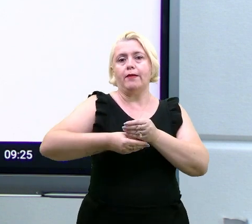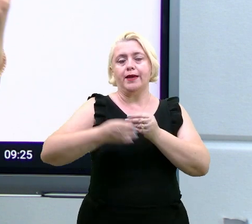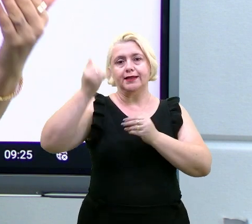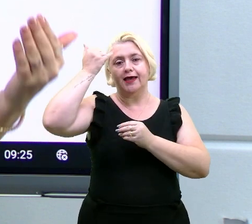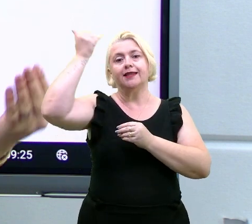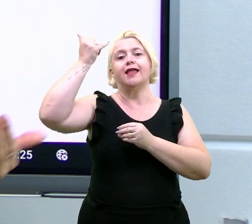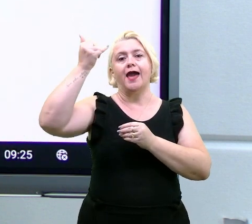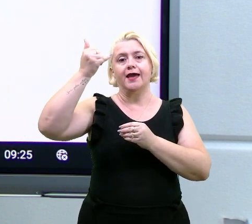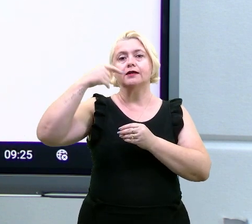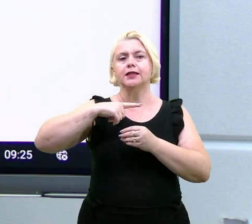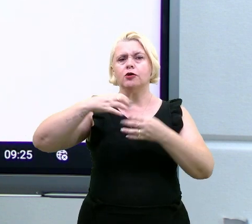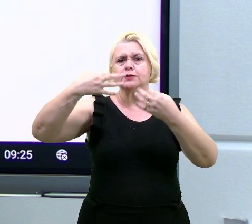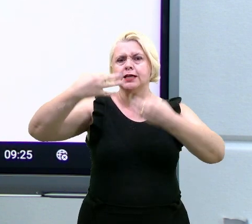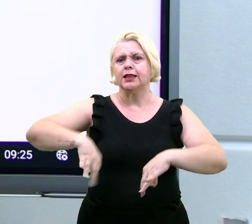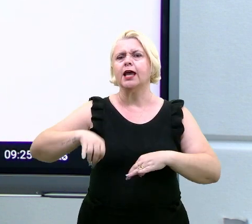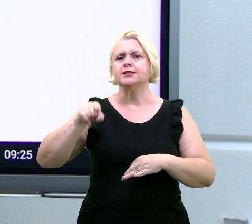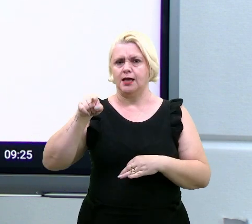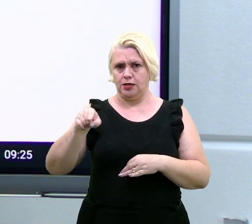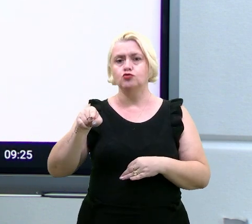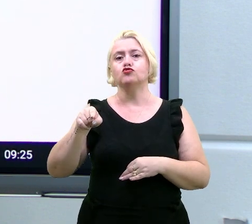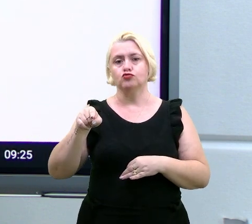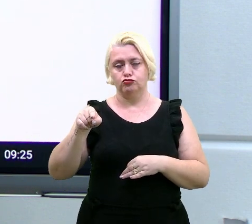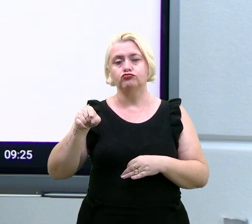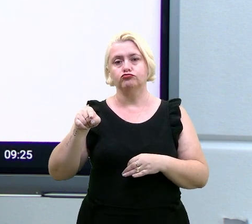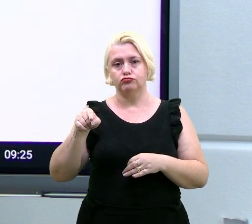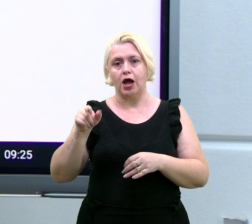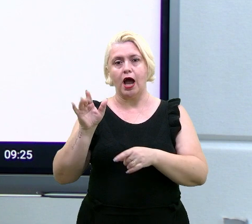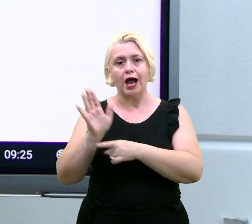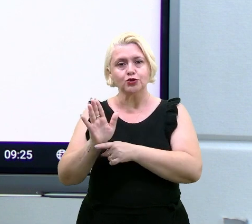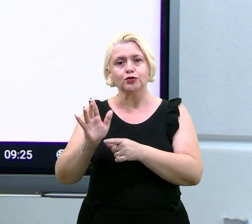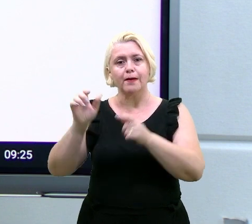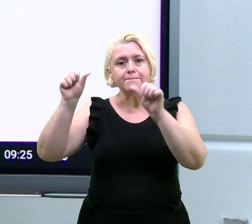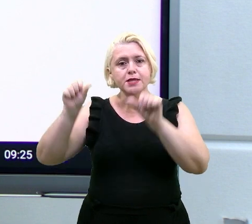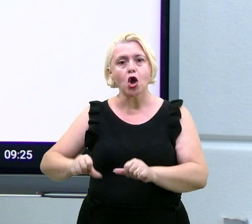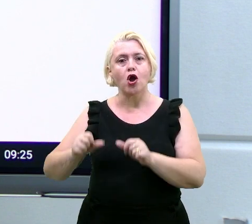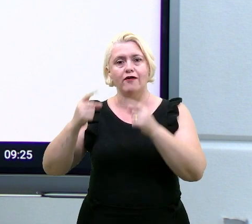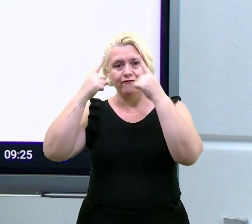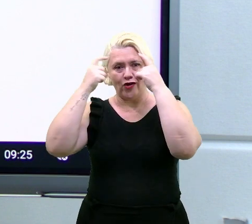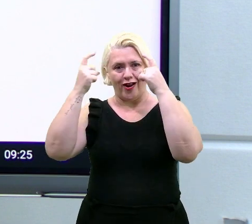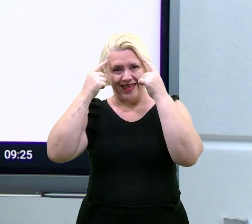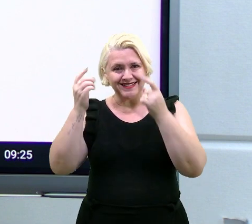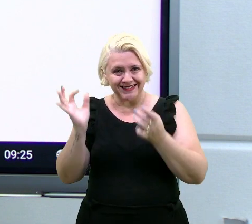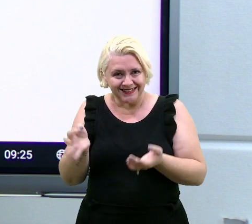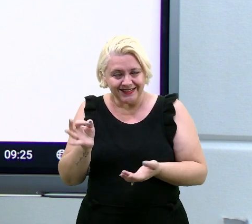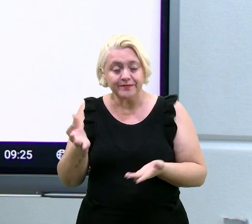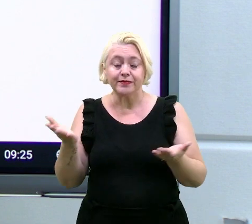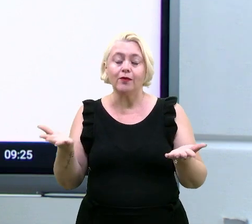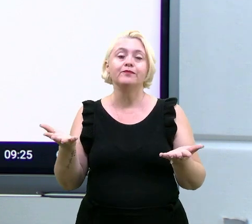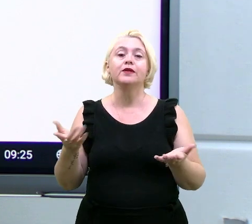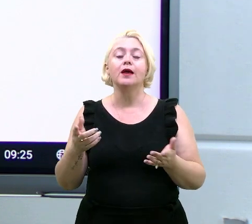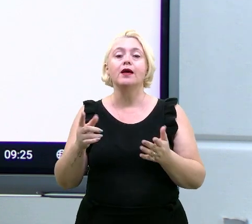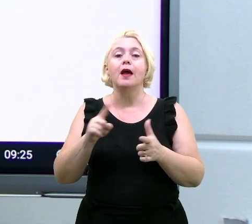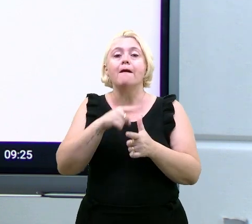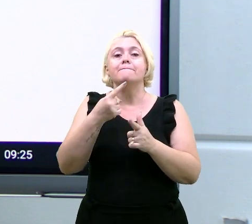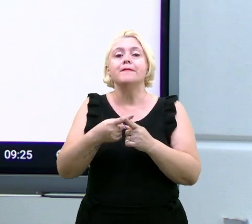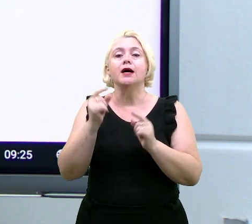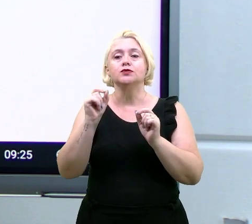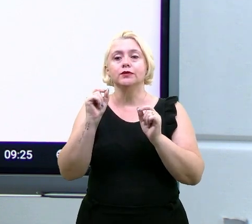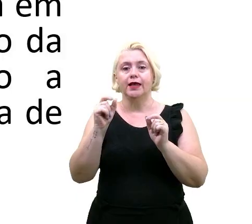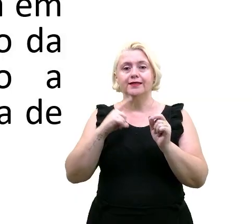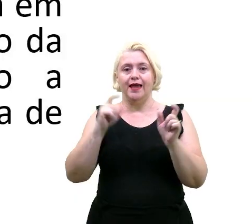conferindo certeza ótimo Maravilha e o que mais que nós temos então nós temos mais